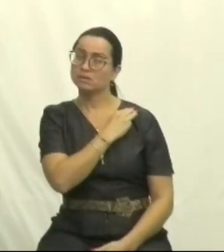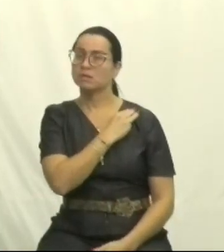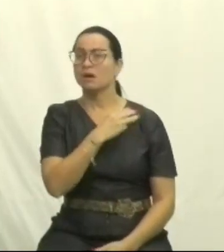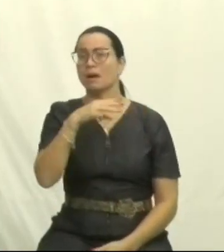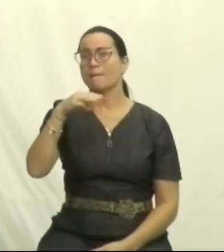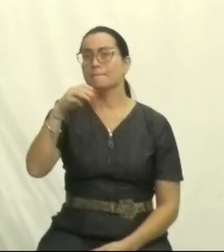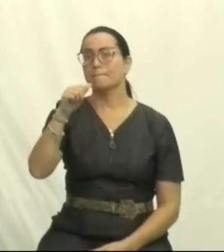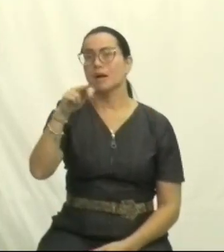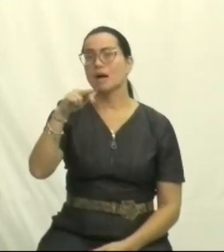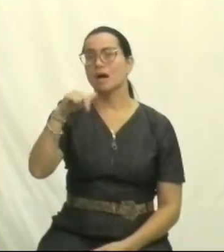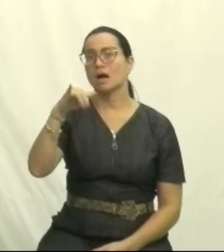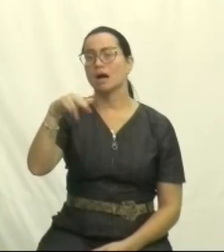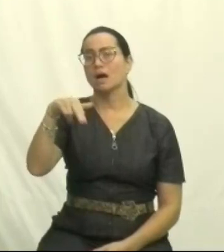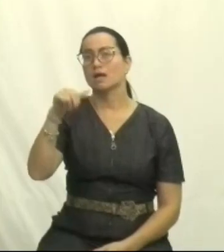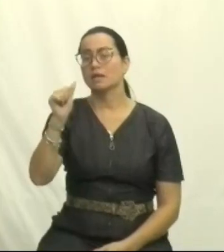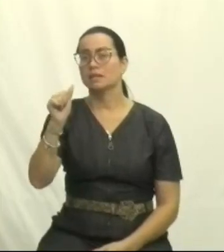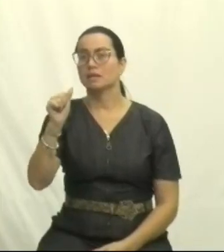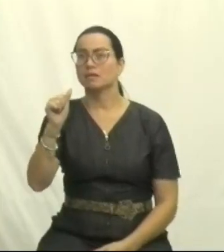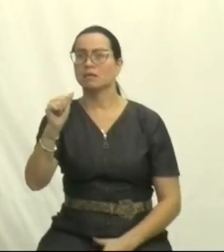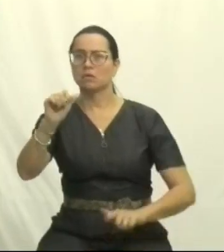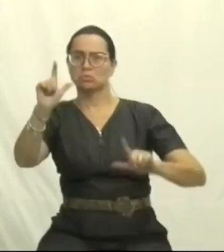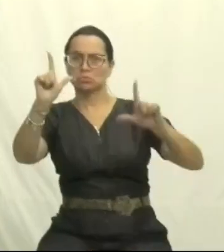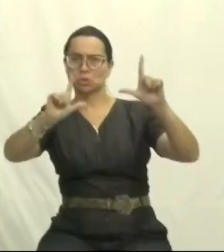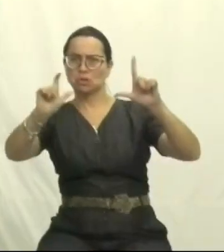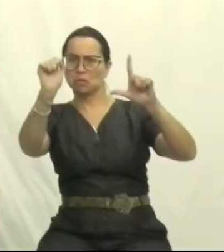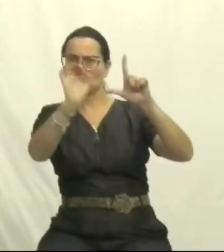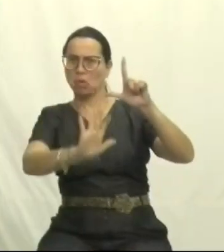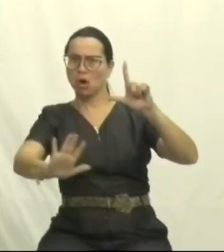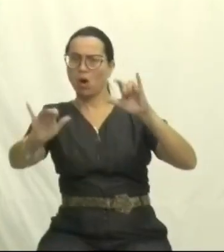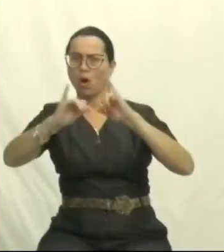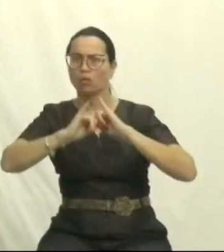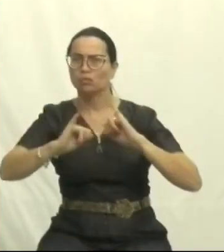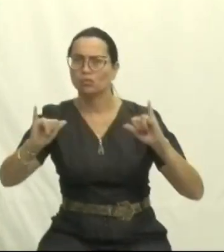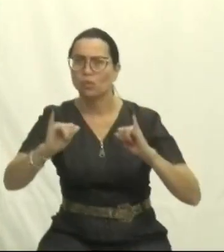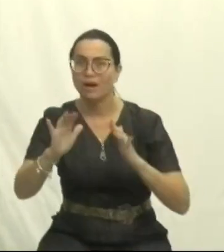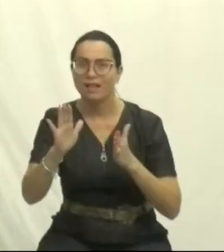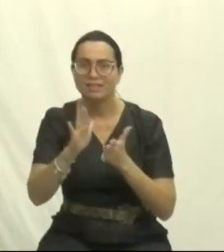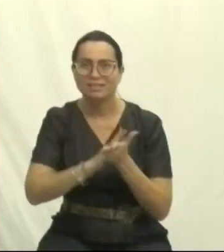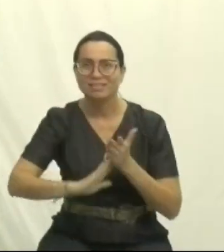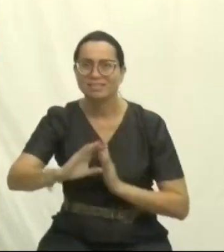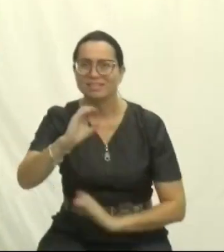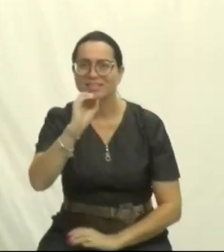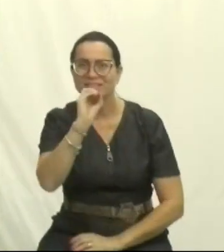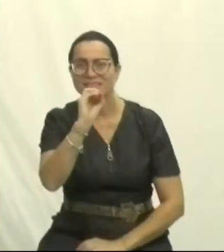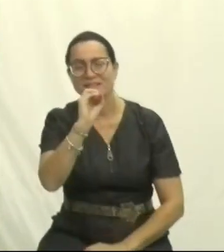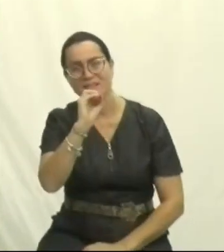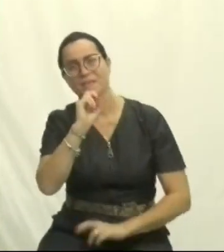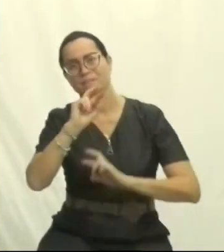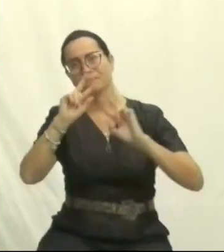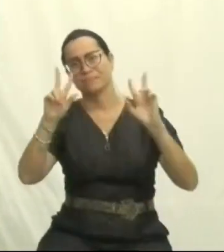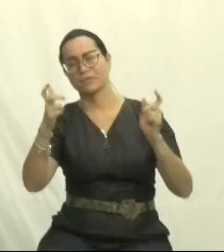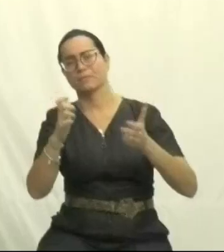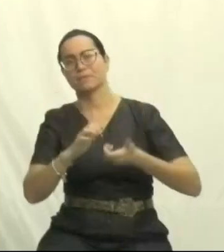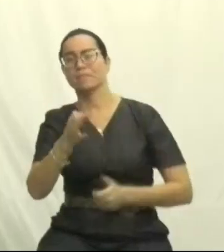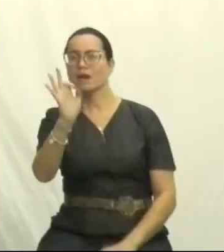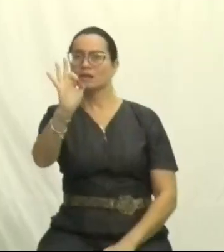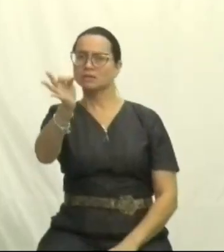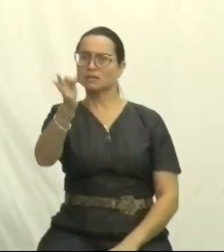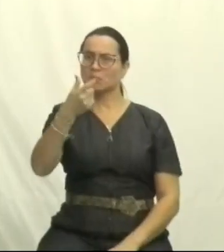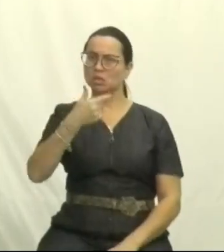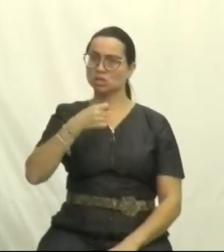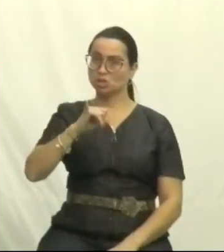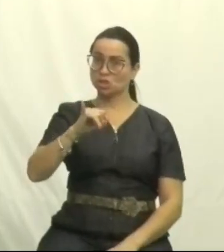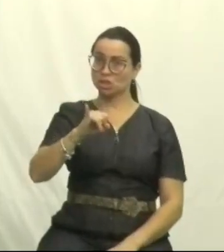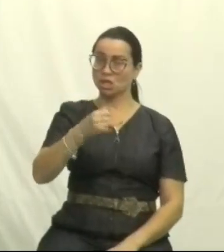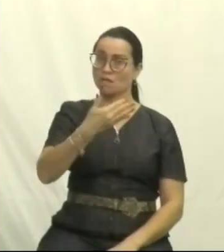E a imprensa nacional não fala nada, né, não divulga nada sobre isso. Se fosse, com certeza, do governo